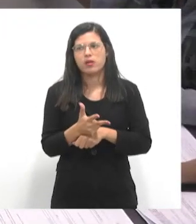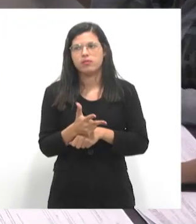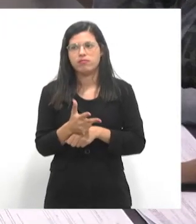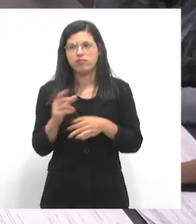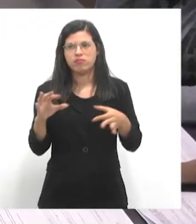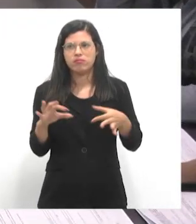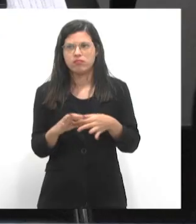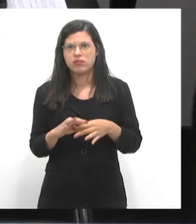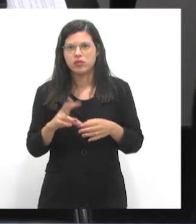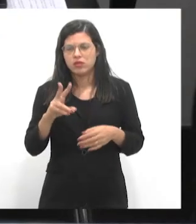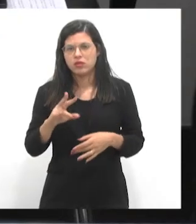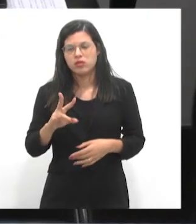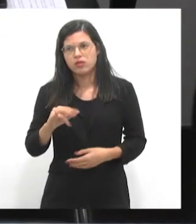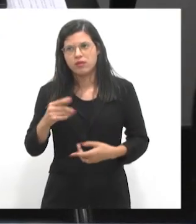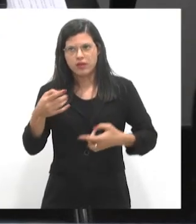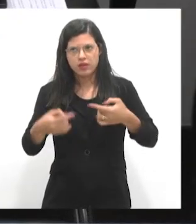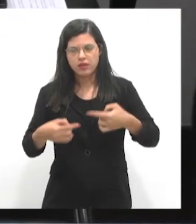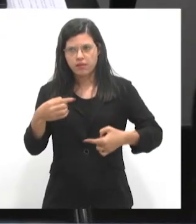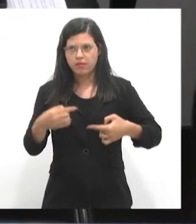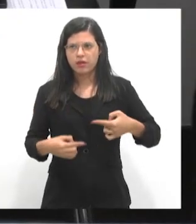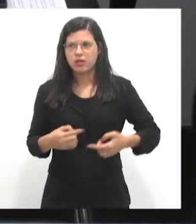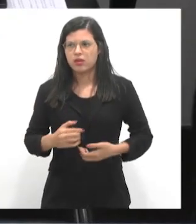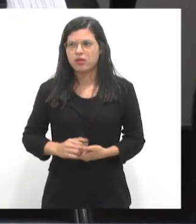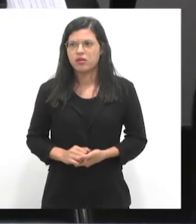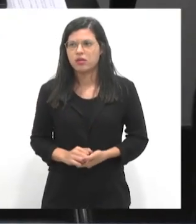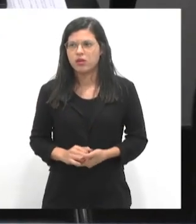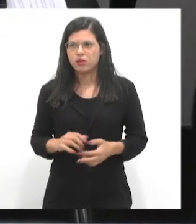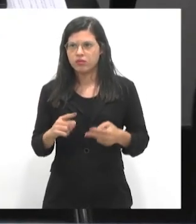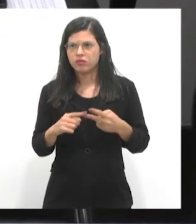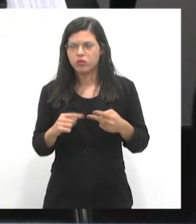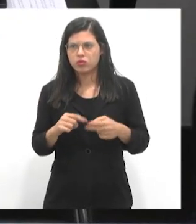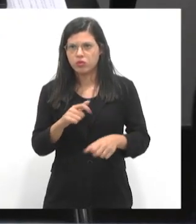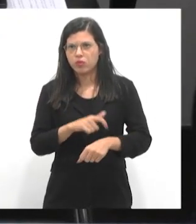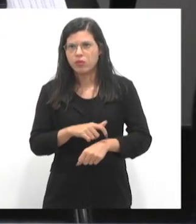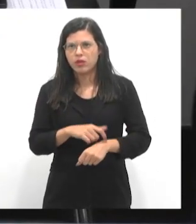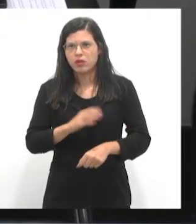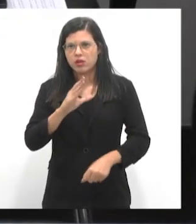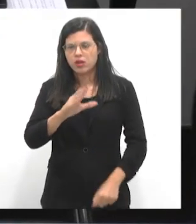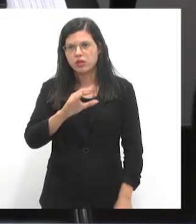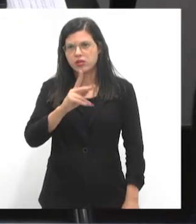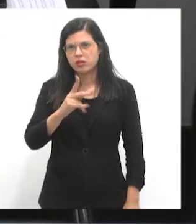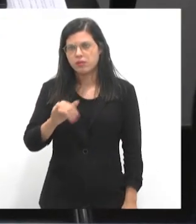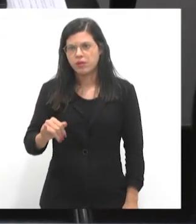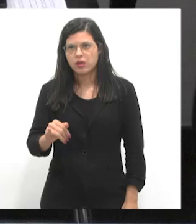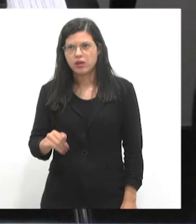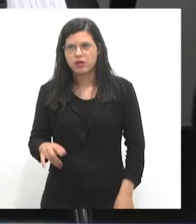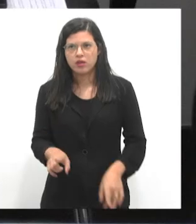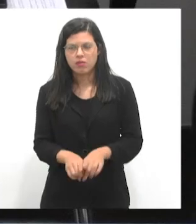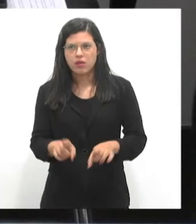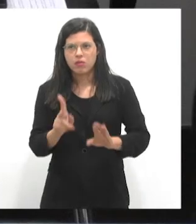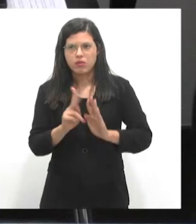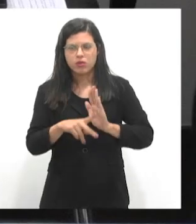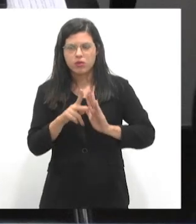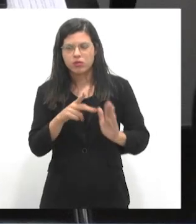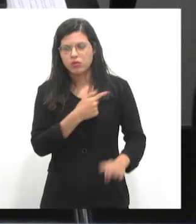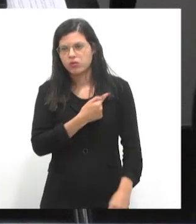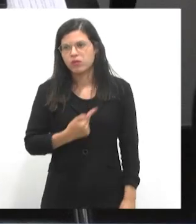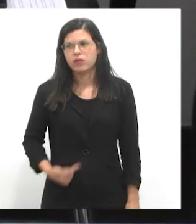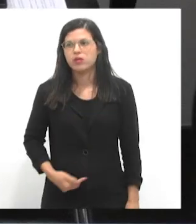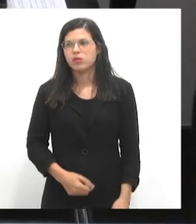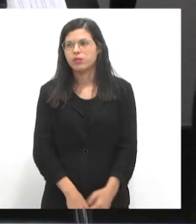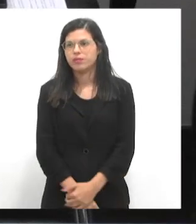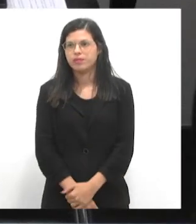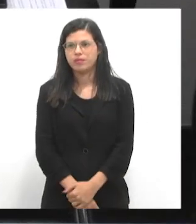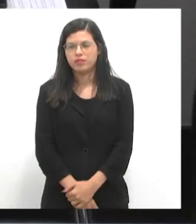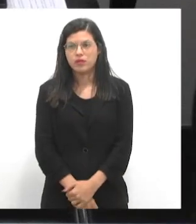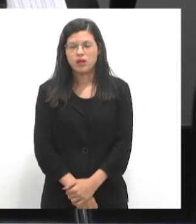vai debater e se debruçar em dois momentos, tanto na CPI quanto no projeto do governo. Não está no texto do projeto, mas lá